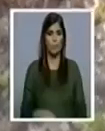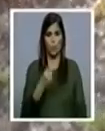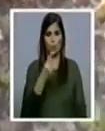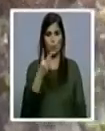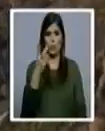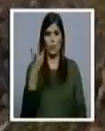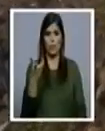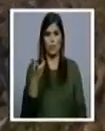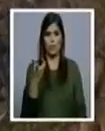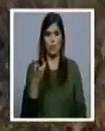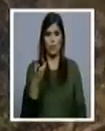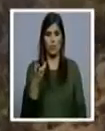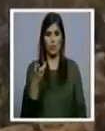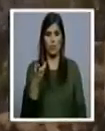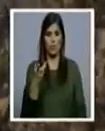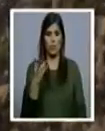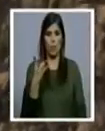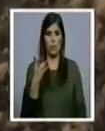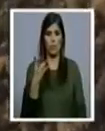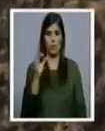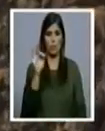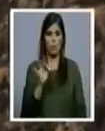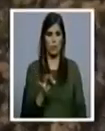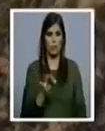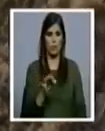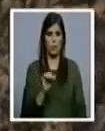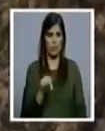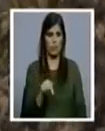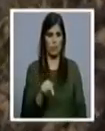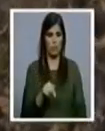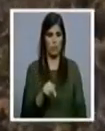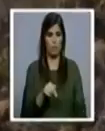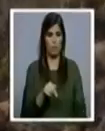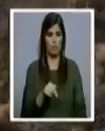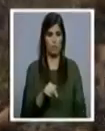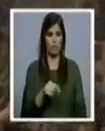1, 2, 3, 4% aqui.